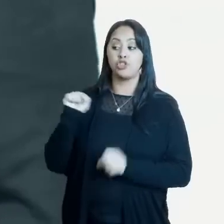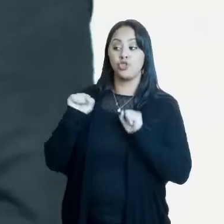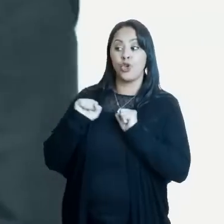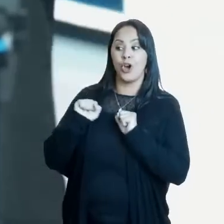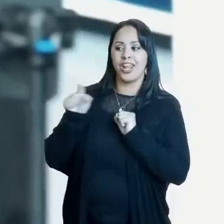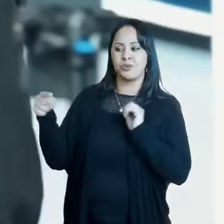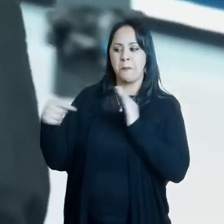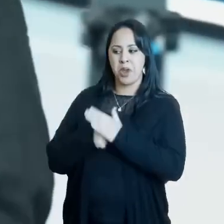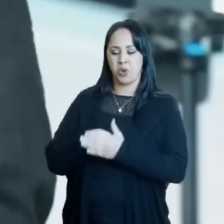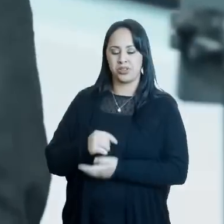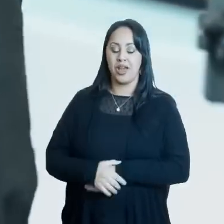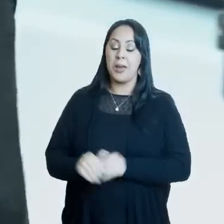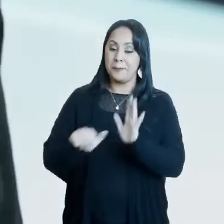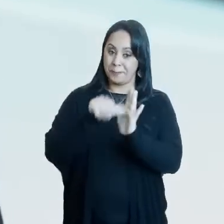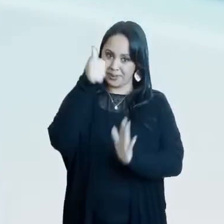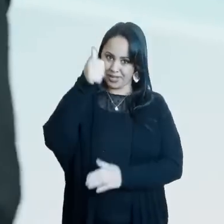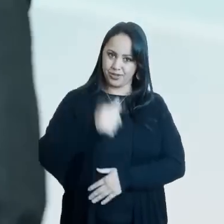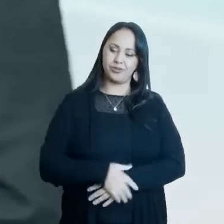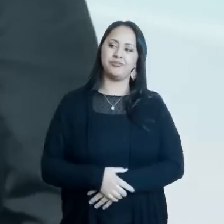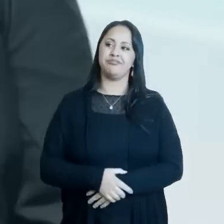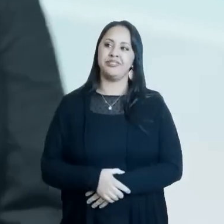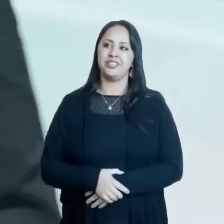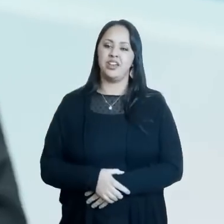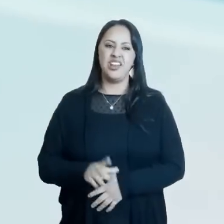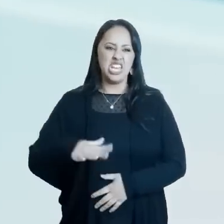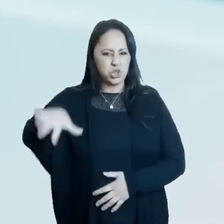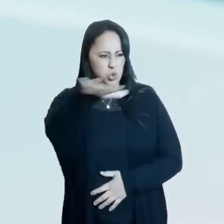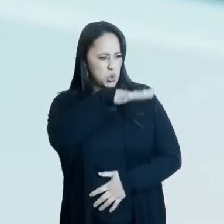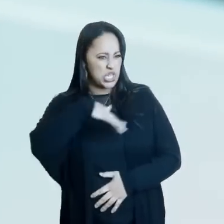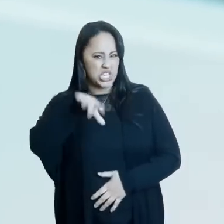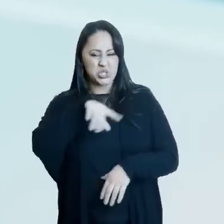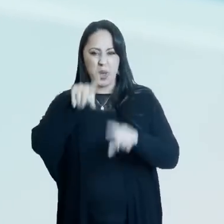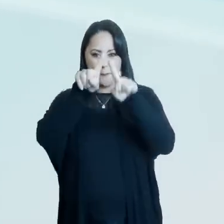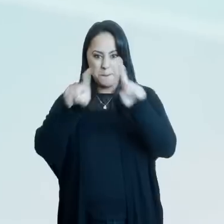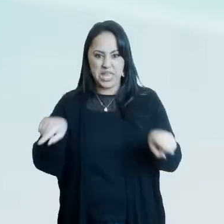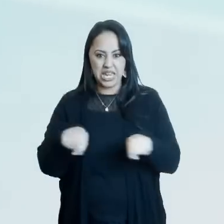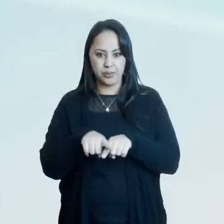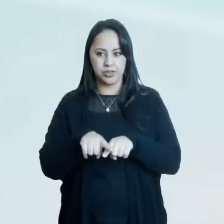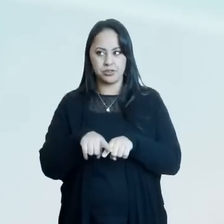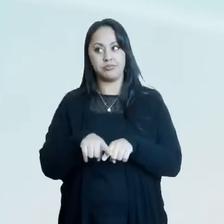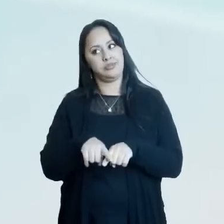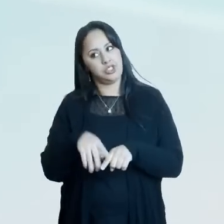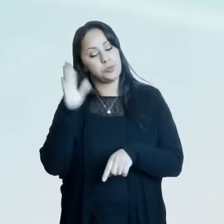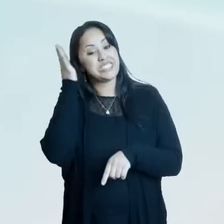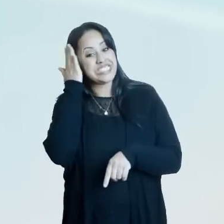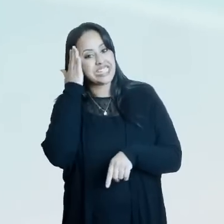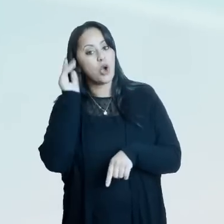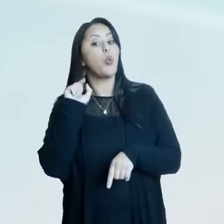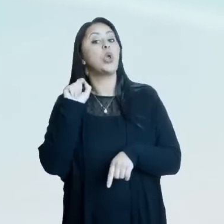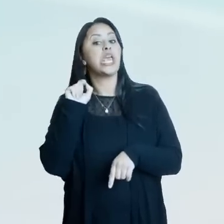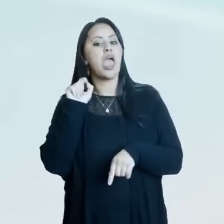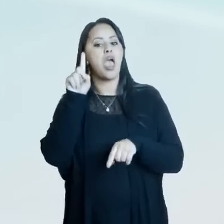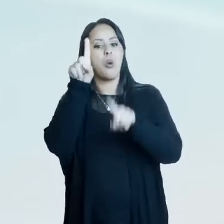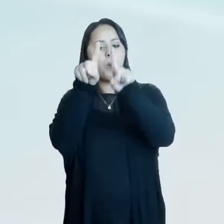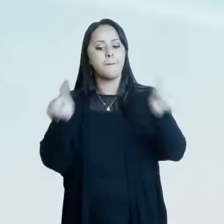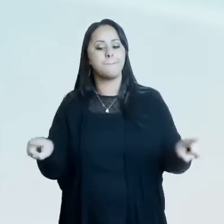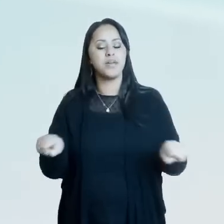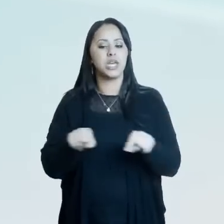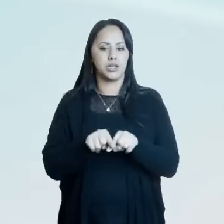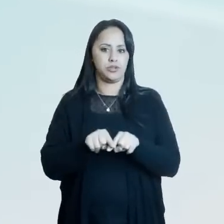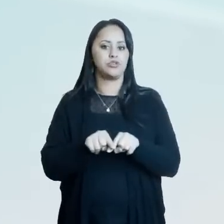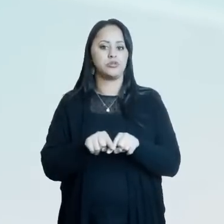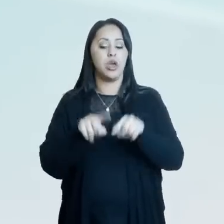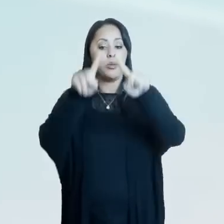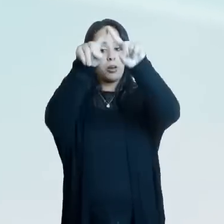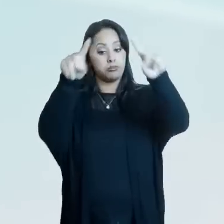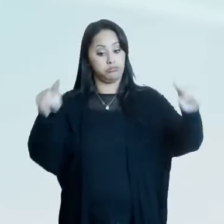pergunta. Primeiro, quando a gente pergunta assim, tudo isso é pirâmide, nós temos que entender o que é uma pirâmide, tá? O que é uma pirâmide?